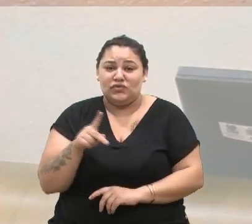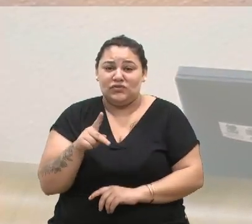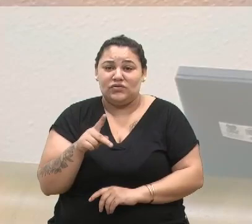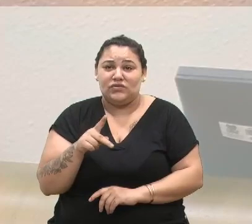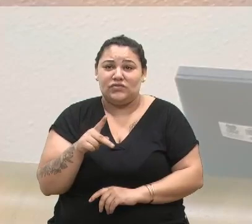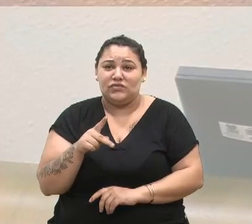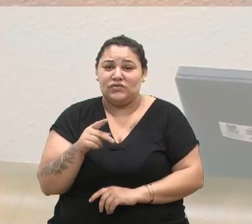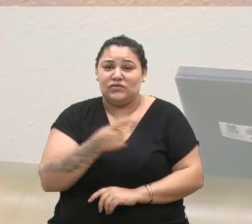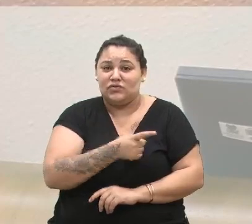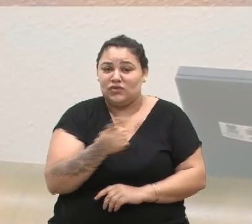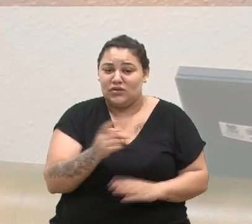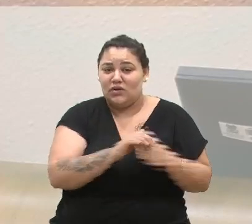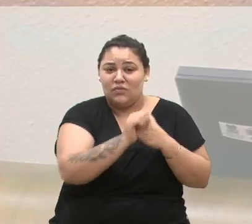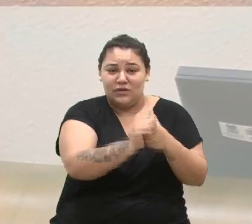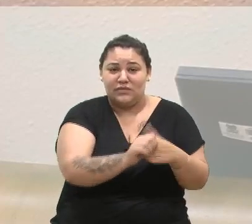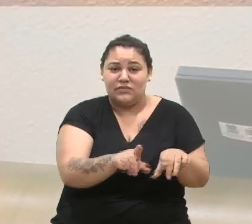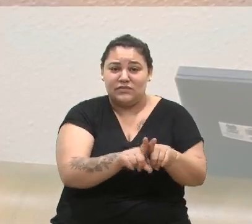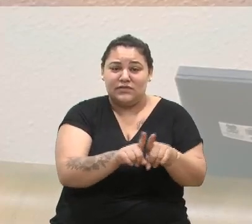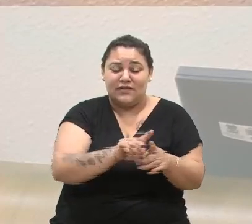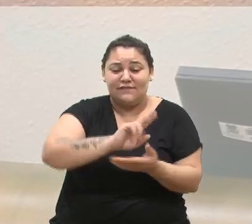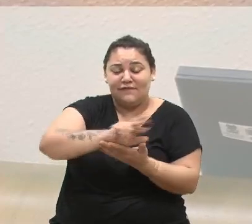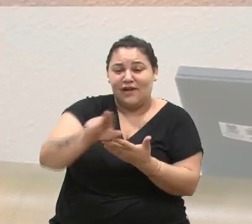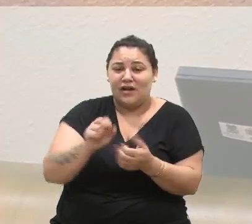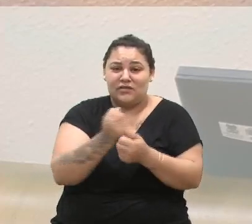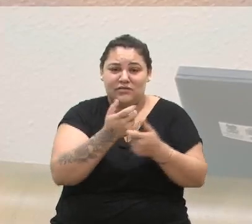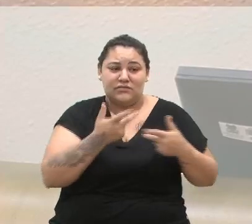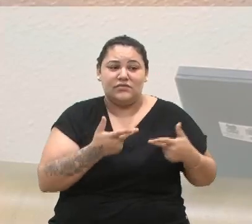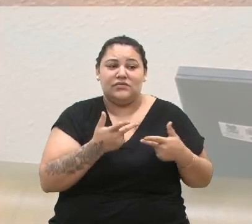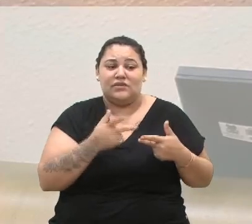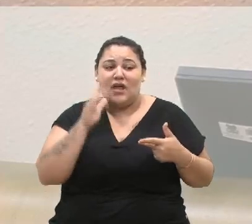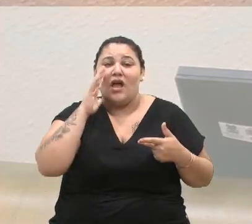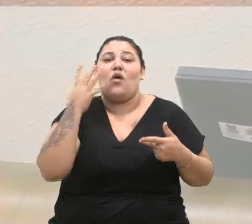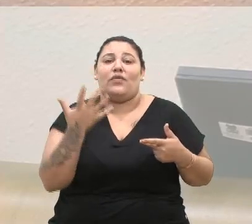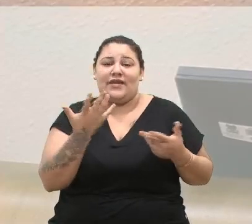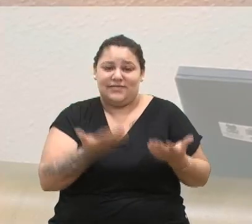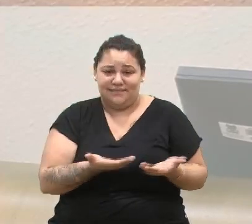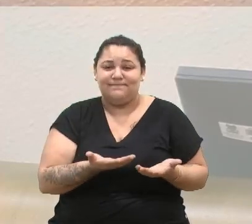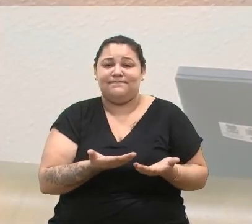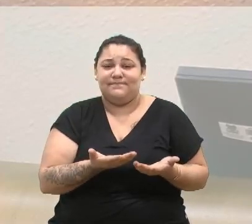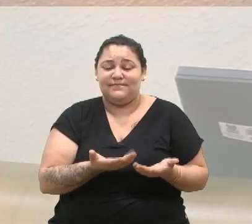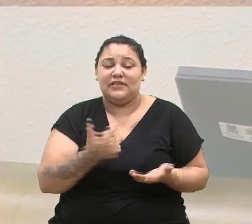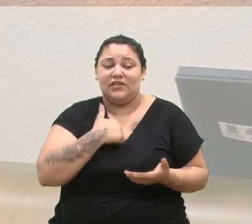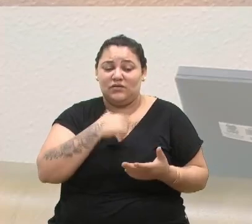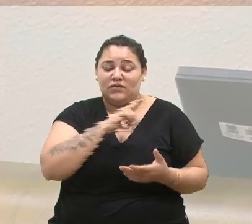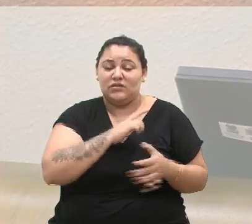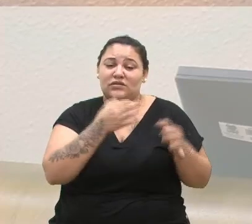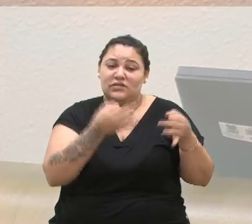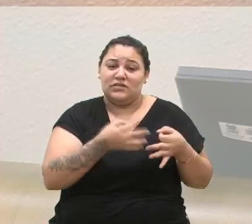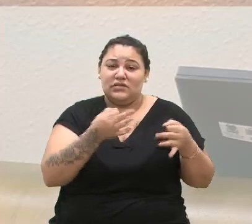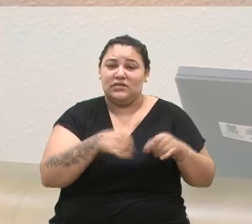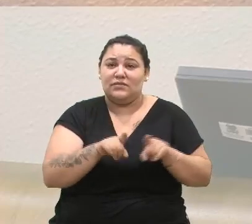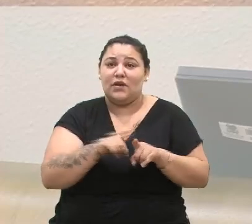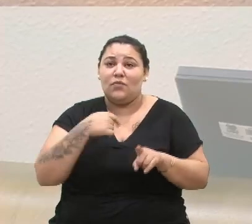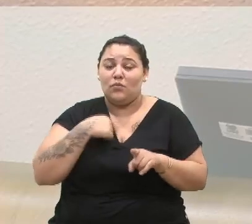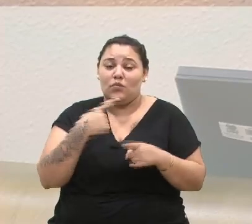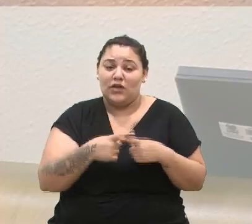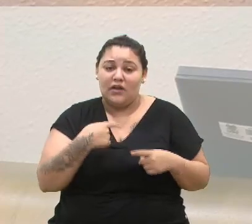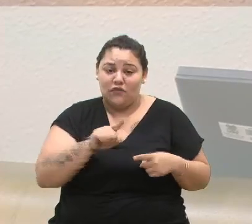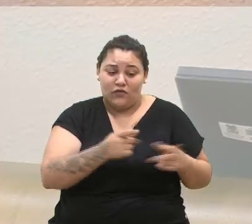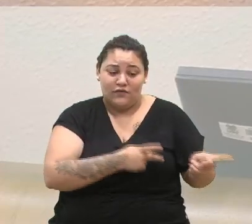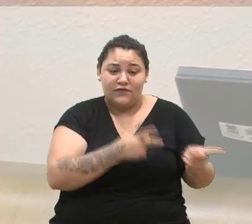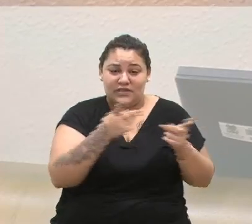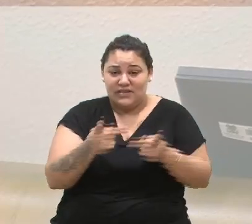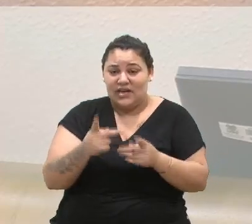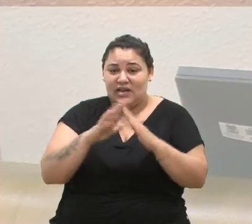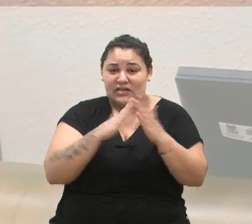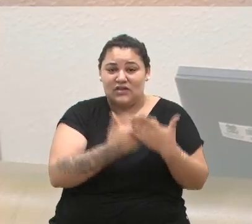a gente acompanha diversas situações que já aconteceram, e eu tenho certeza absoluta, porque eu fui visitar a escola